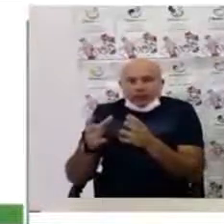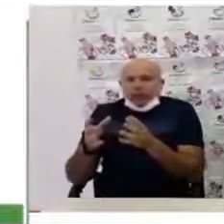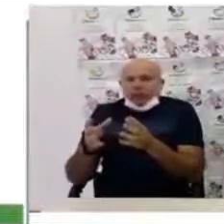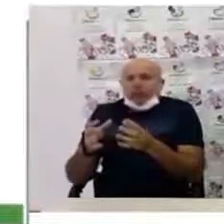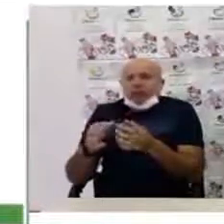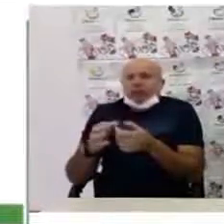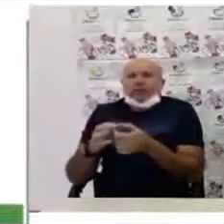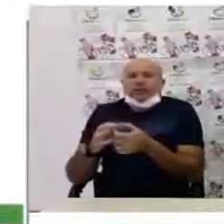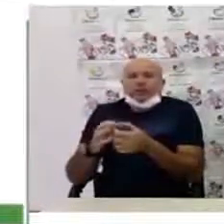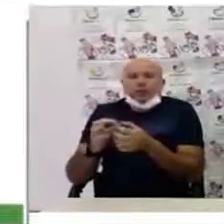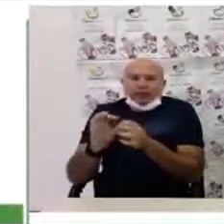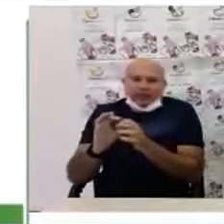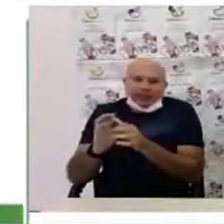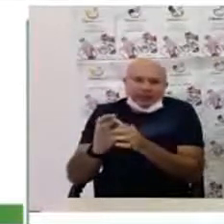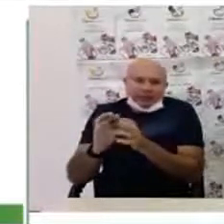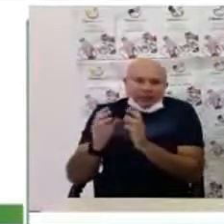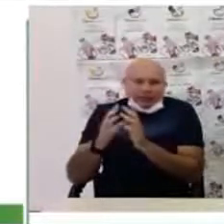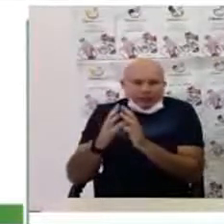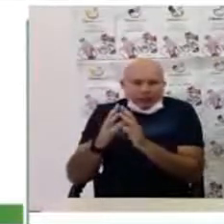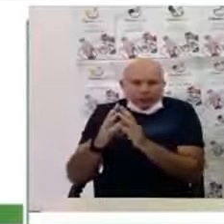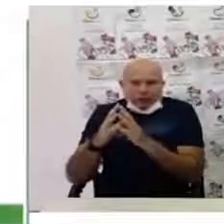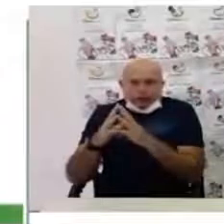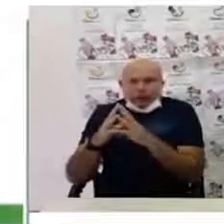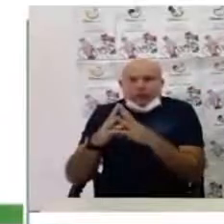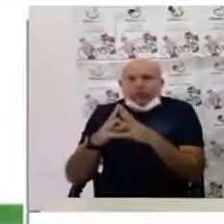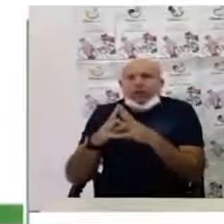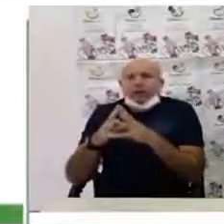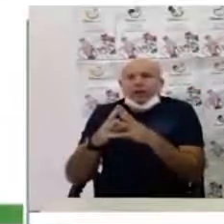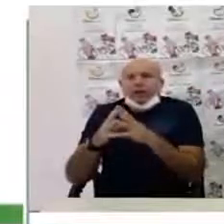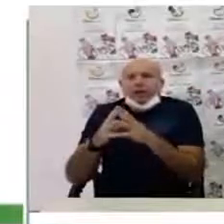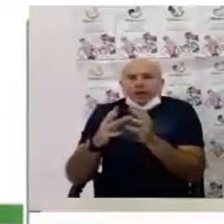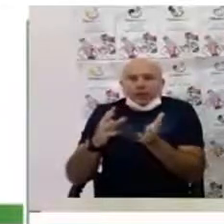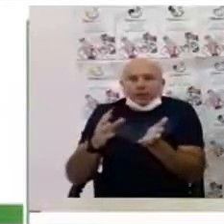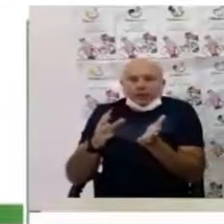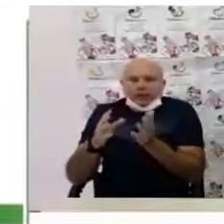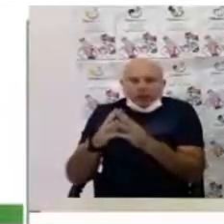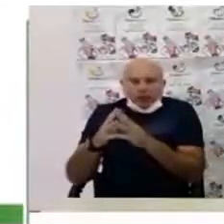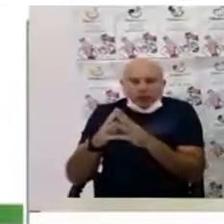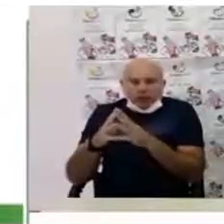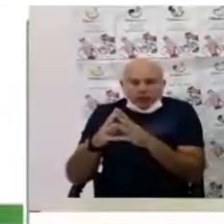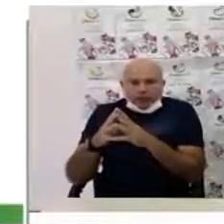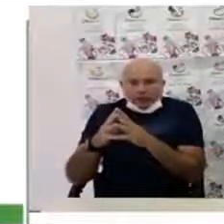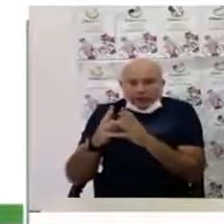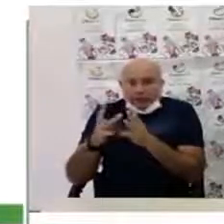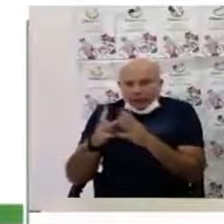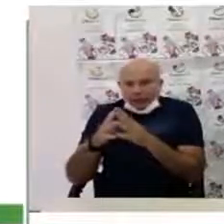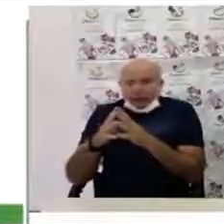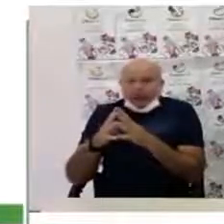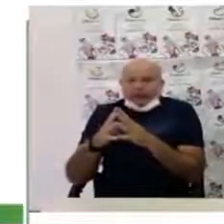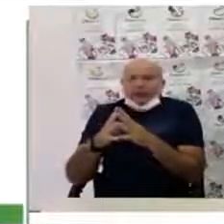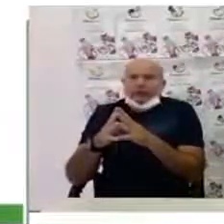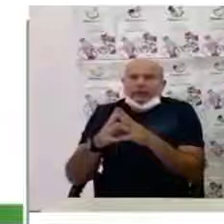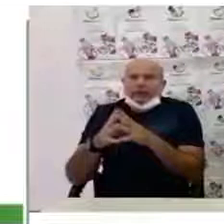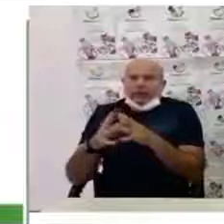nesse núcleo que segura essas cargas positivas uma próximas à outra. Foi o que aconteceu. O homem, então, percebendo